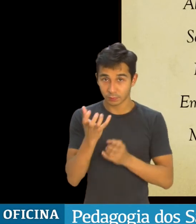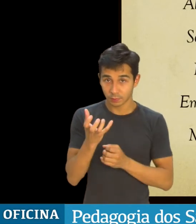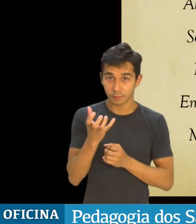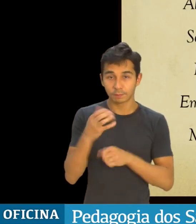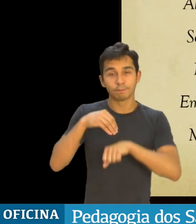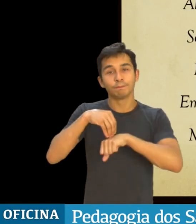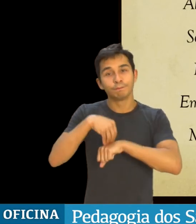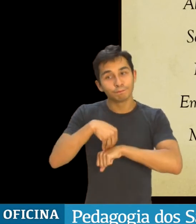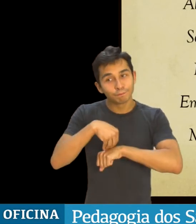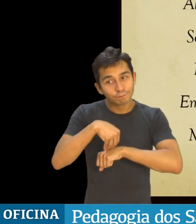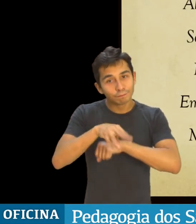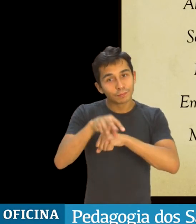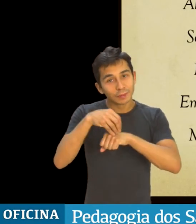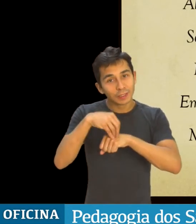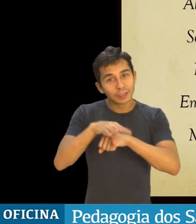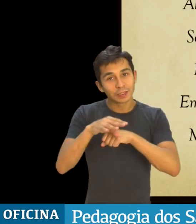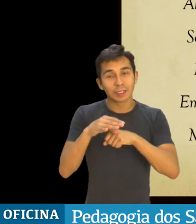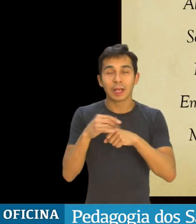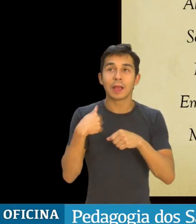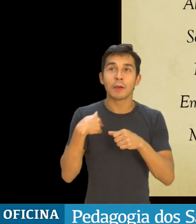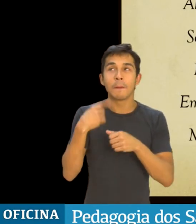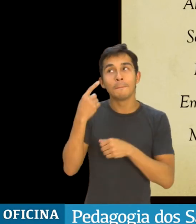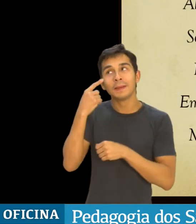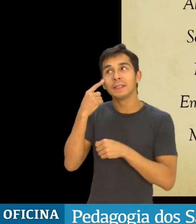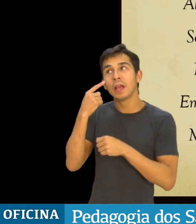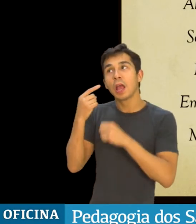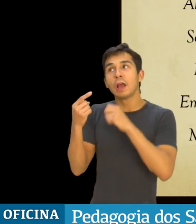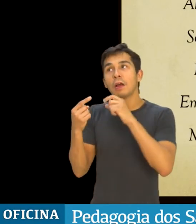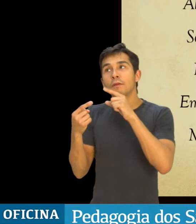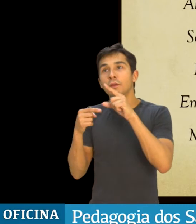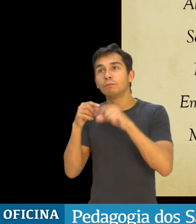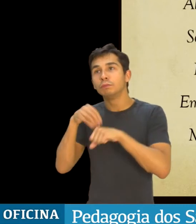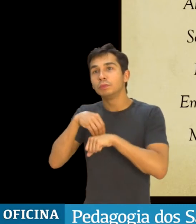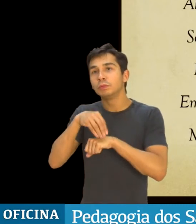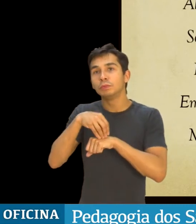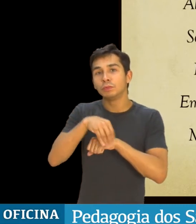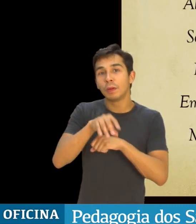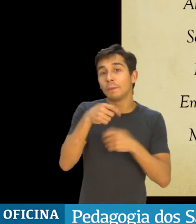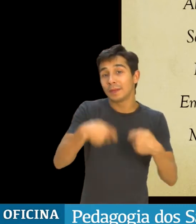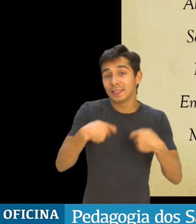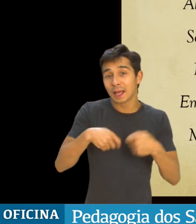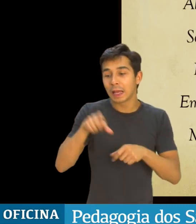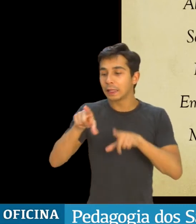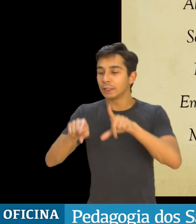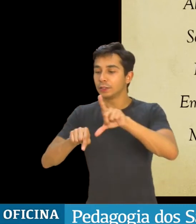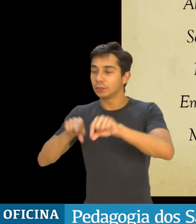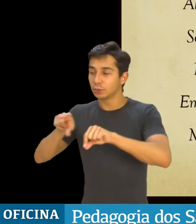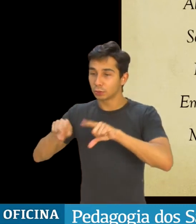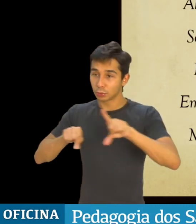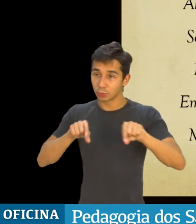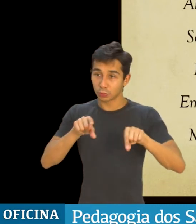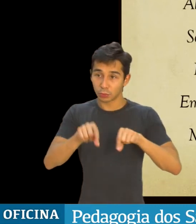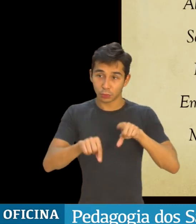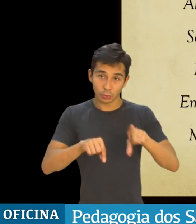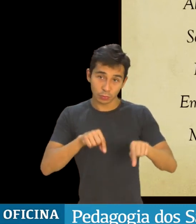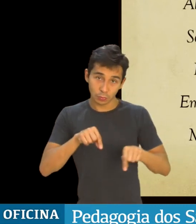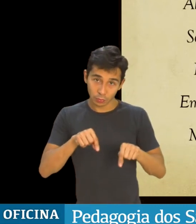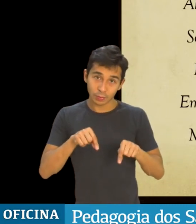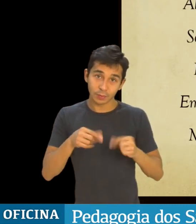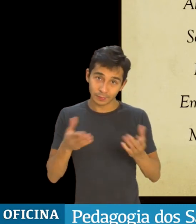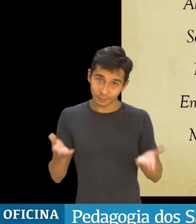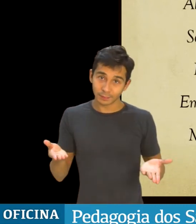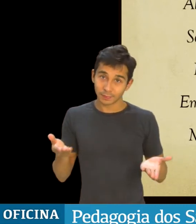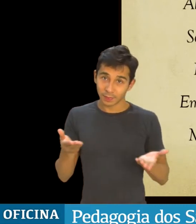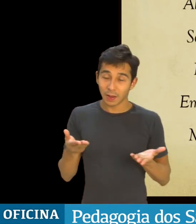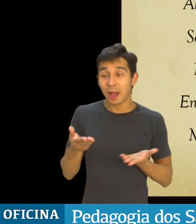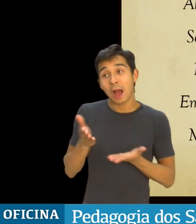escolhas. Quando a gente escolhe, a gente sempre deixa outras pessoas de lado. Eu já peço desculpas aos meus colegas,